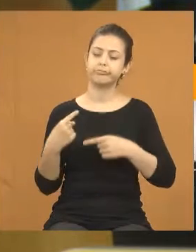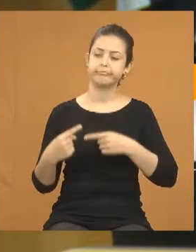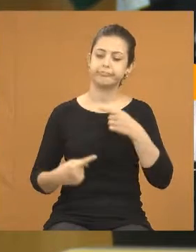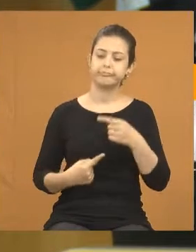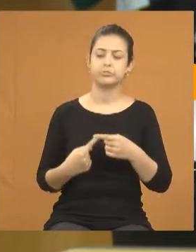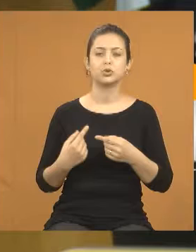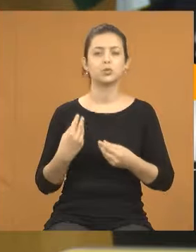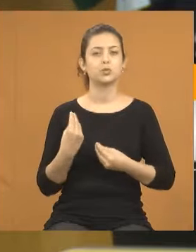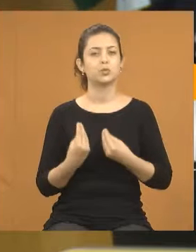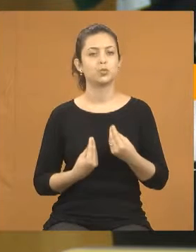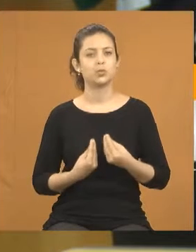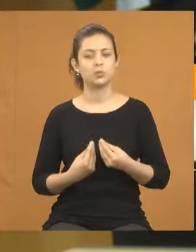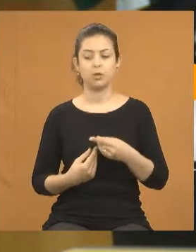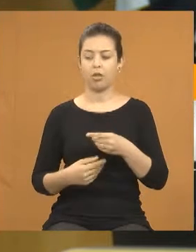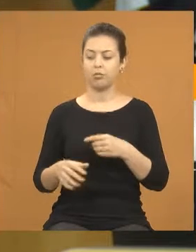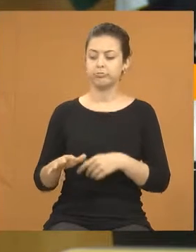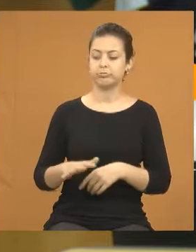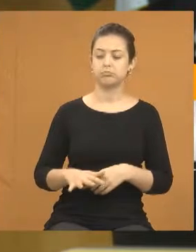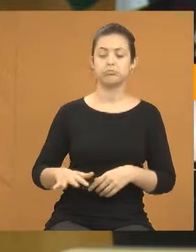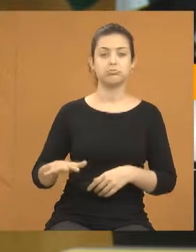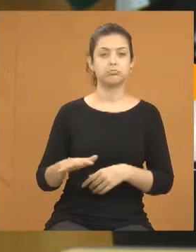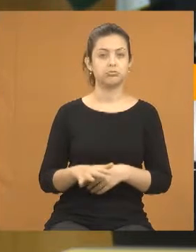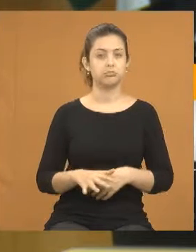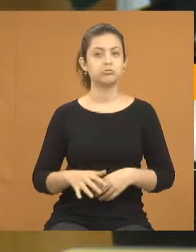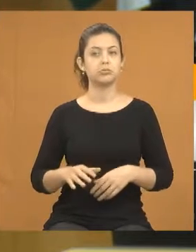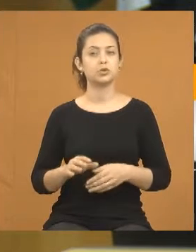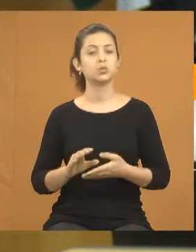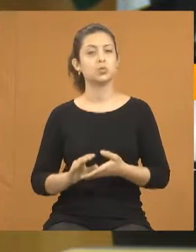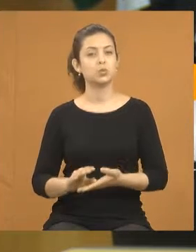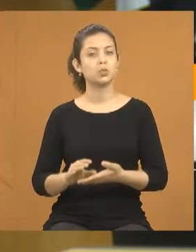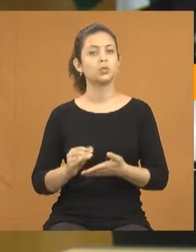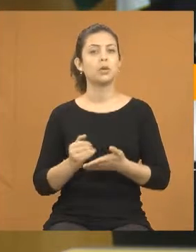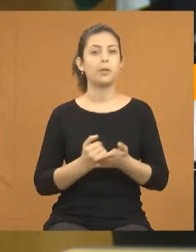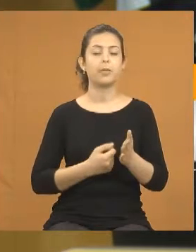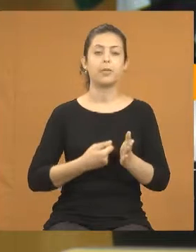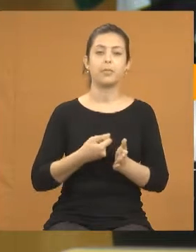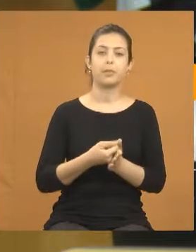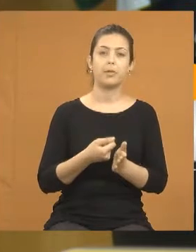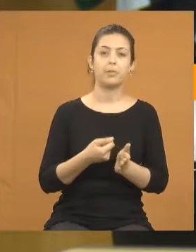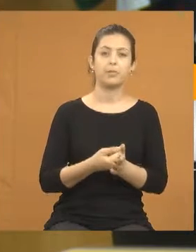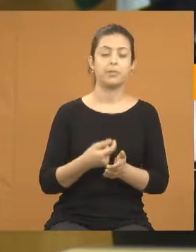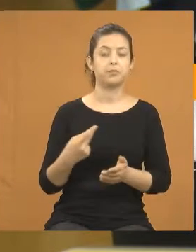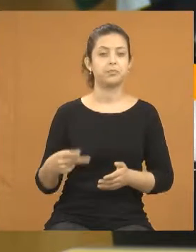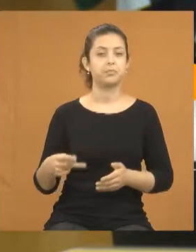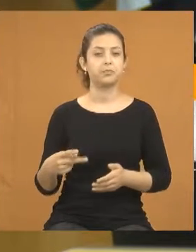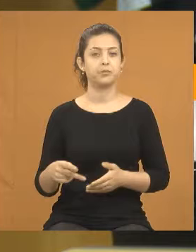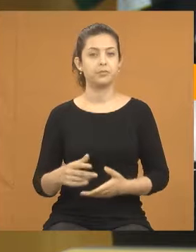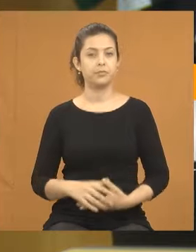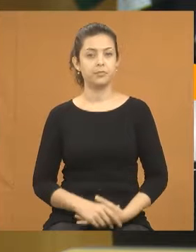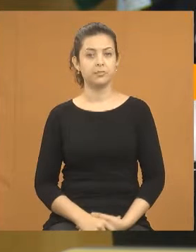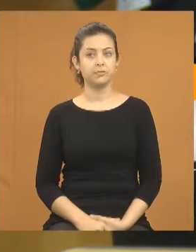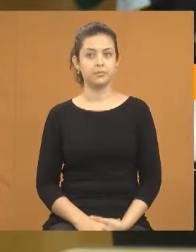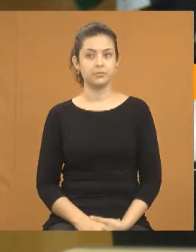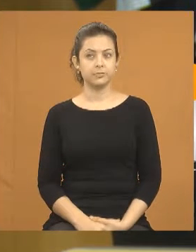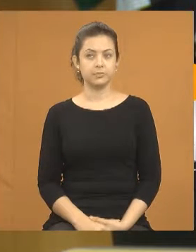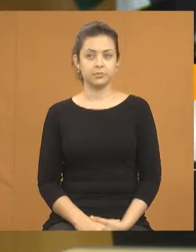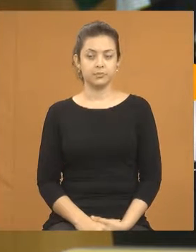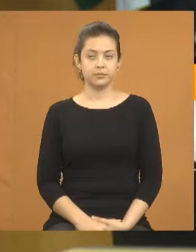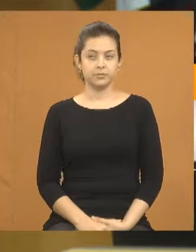política para esse setor, que é um setor que contribui com a cidade, que paga os seus impostos em dias.